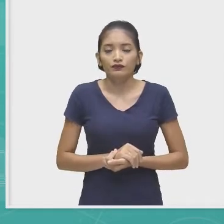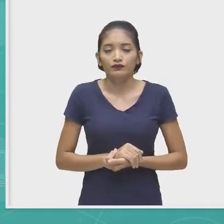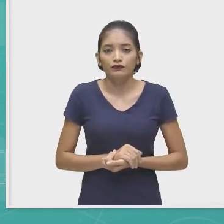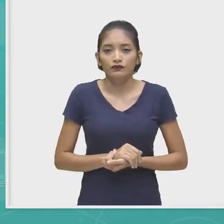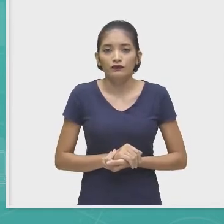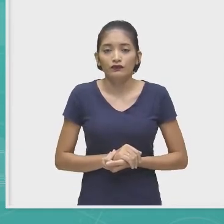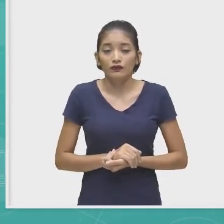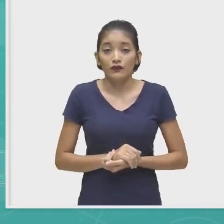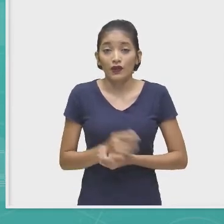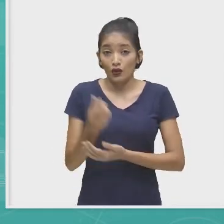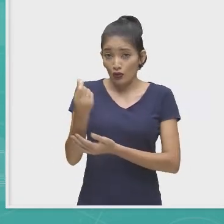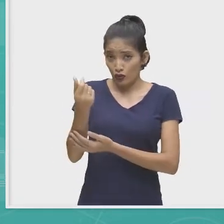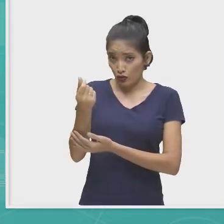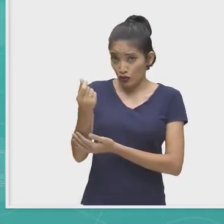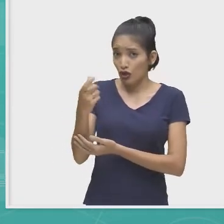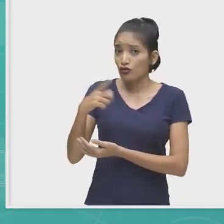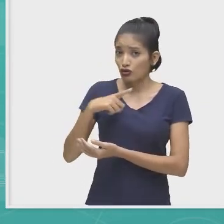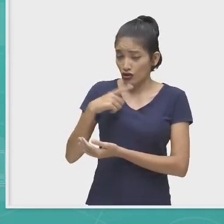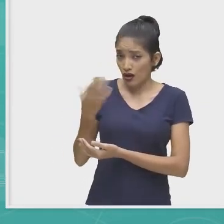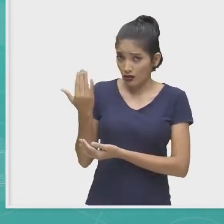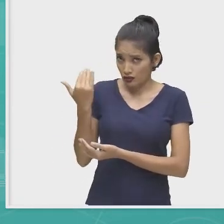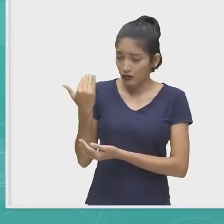o dinheiro que eu possuía